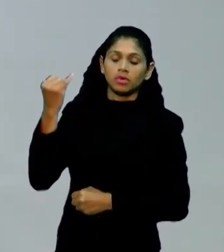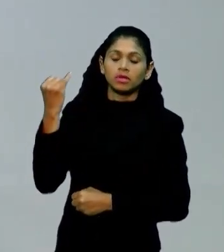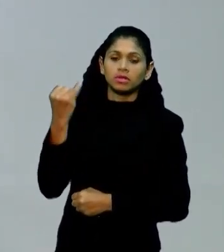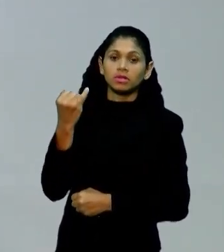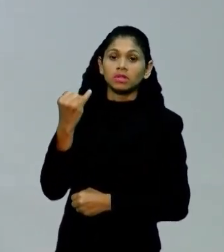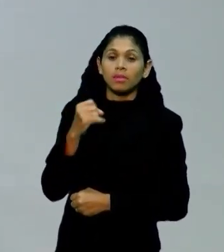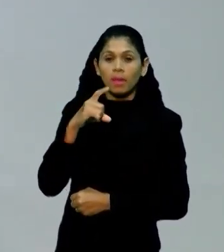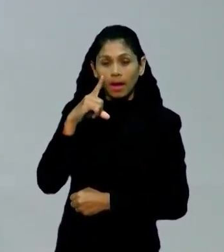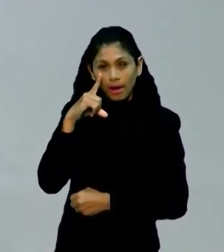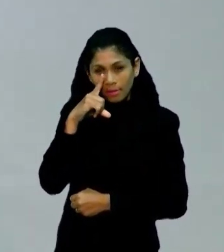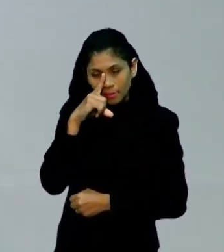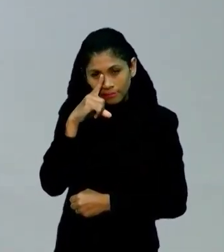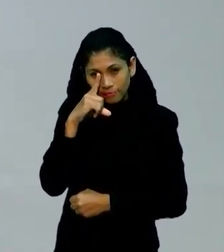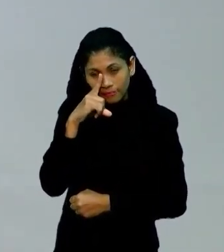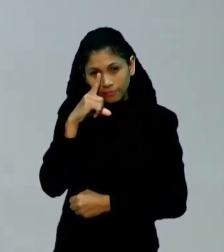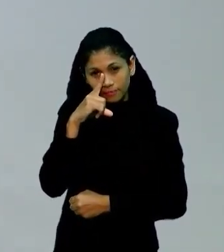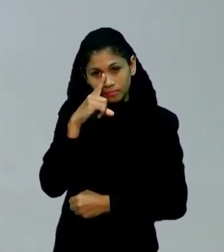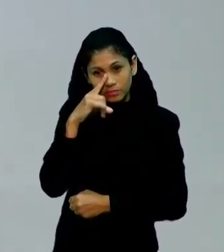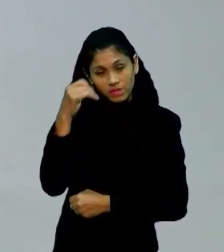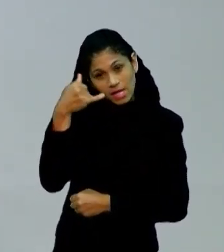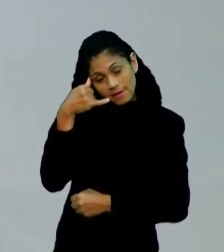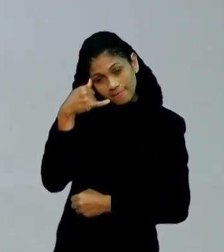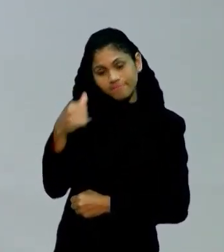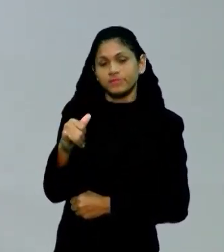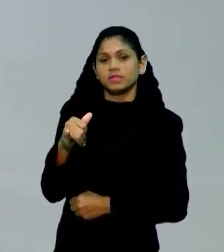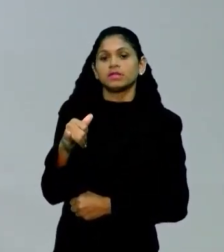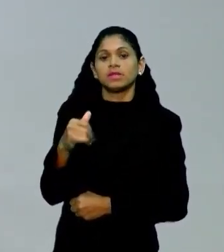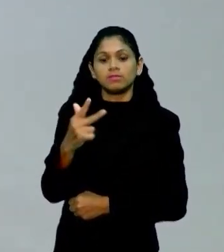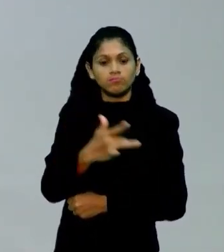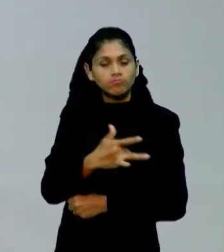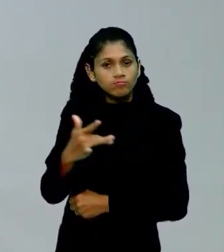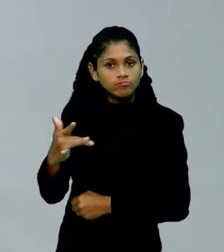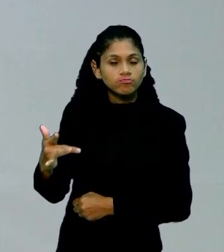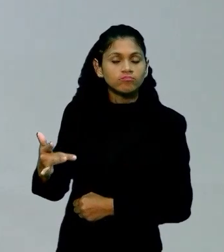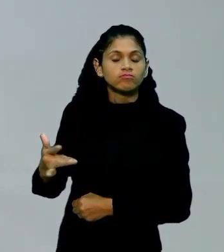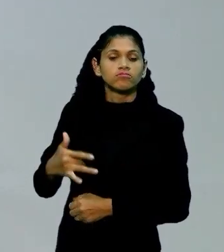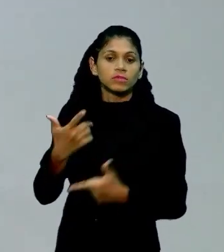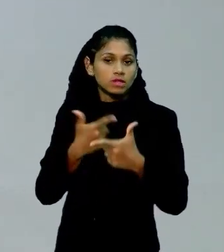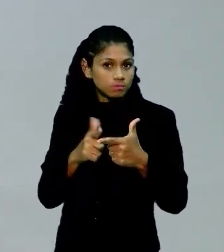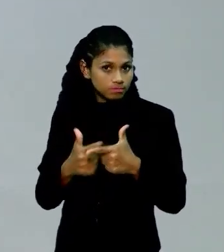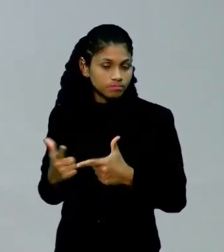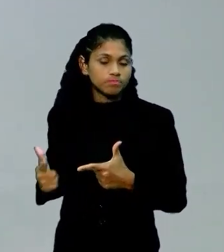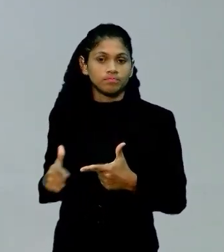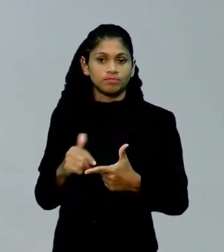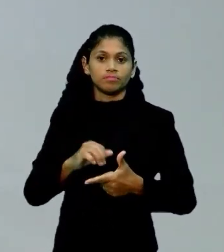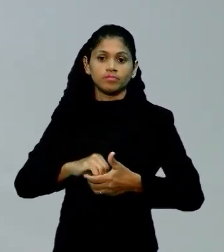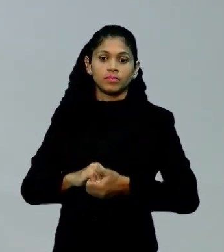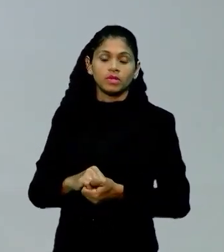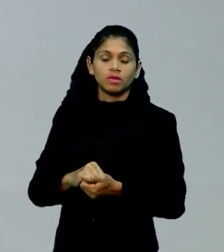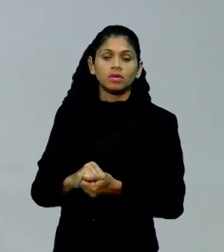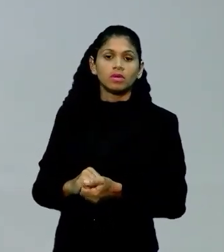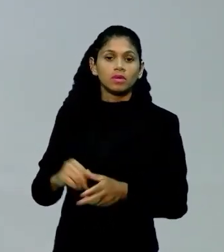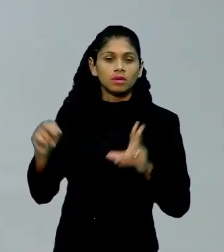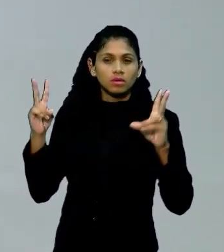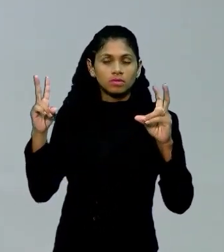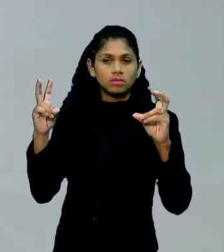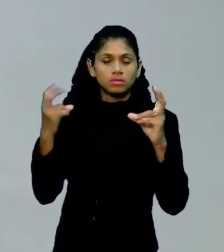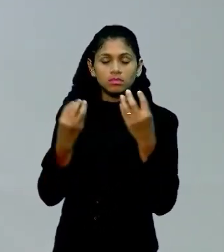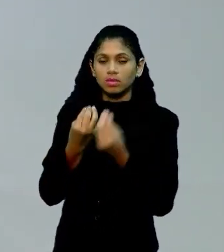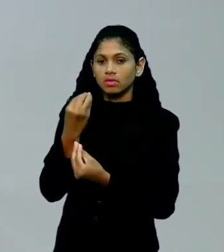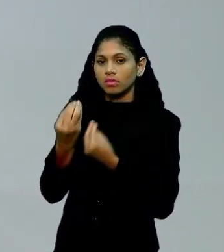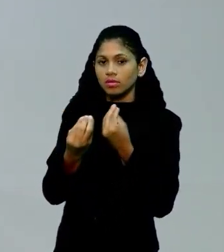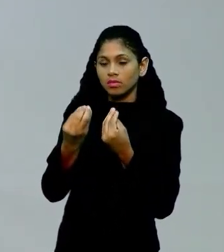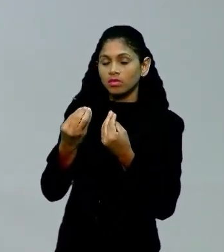amenizar essa situação então a a gente vai fazendo essas correlações problematizando então a gente pega um tema e tenta ver como ele na